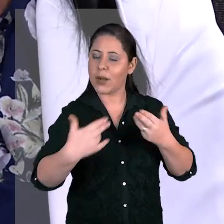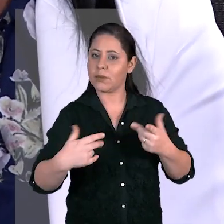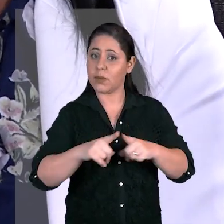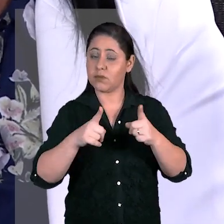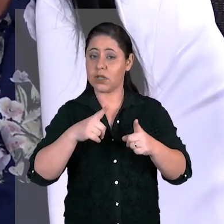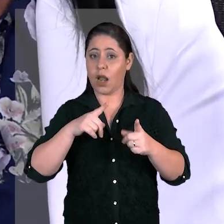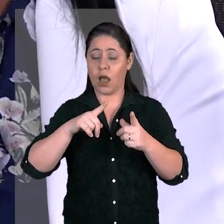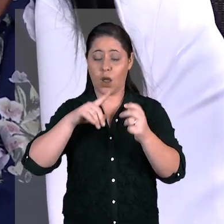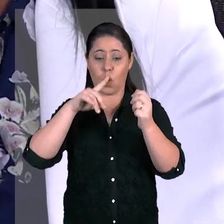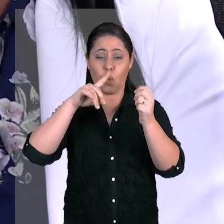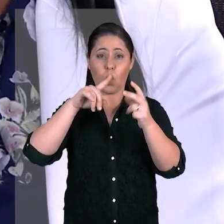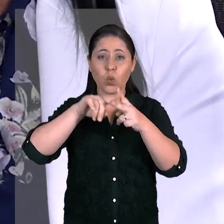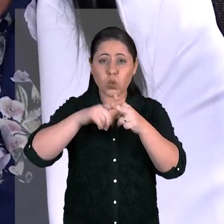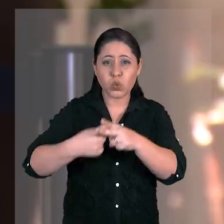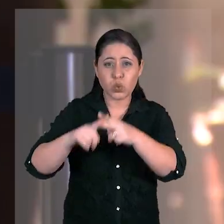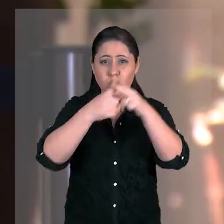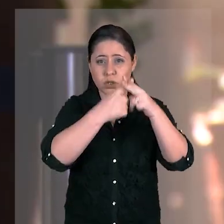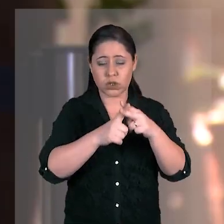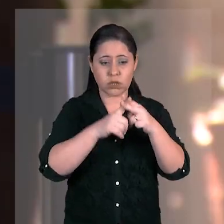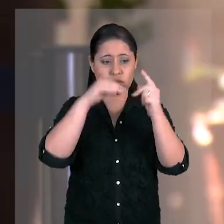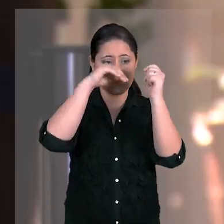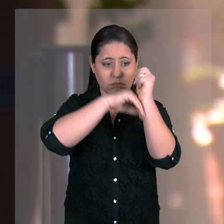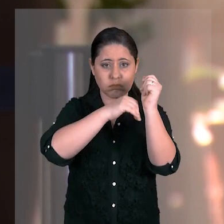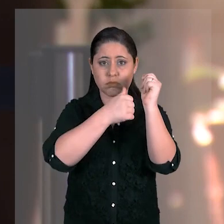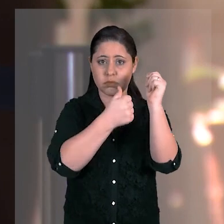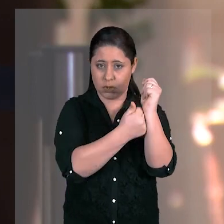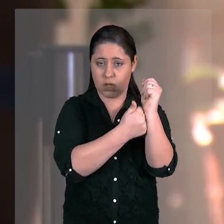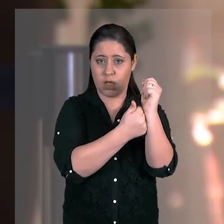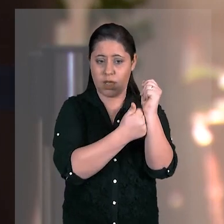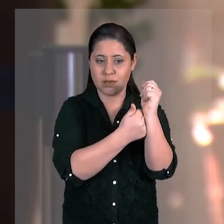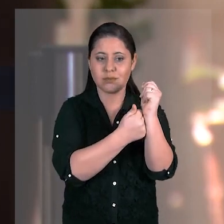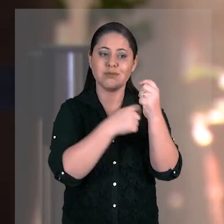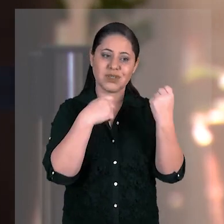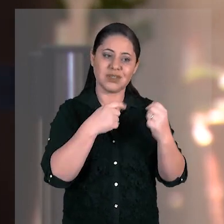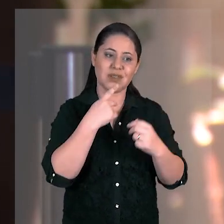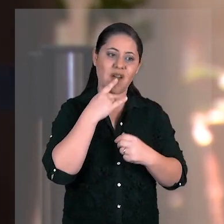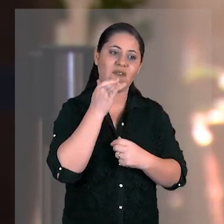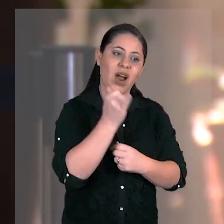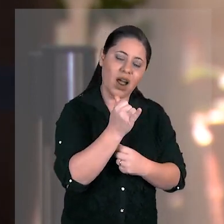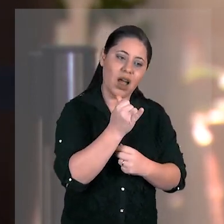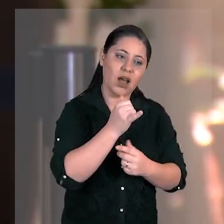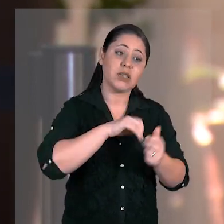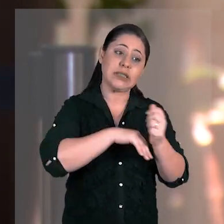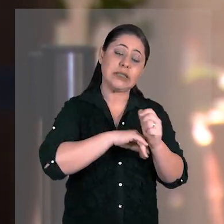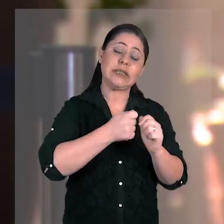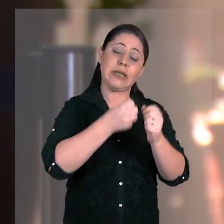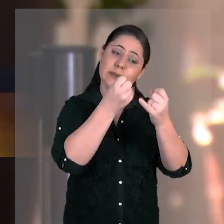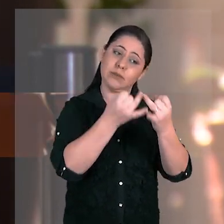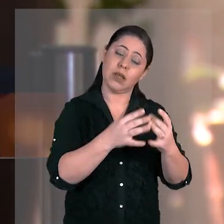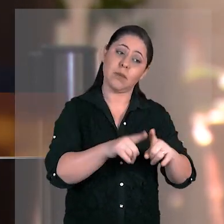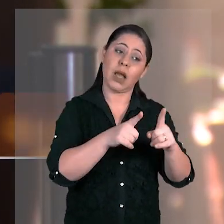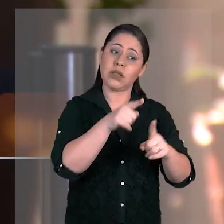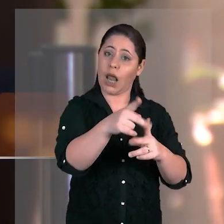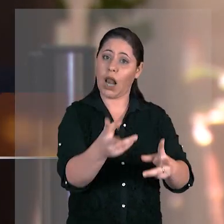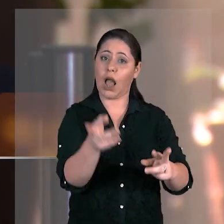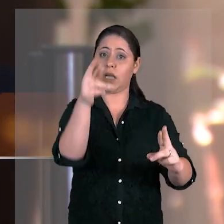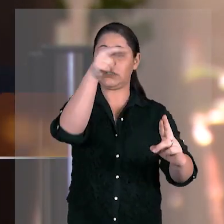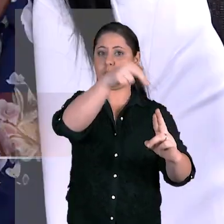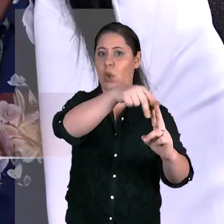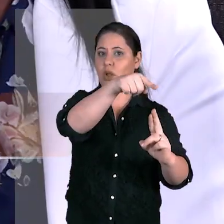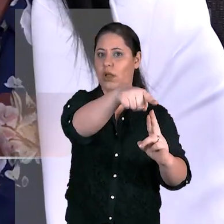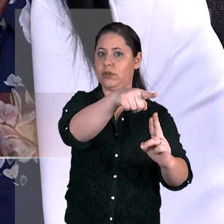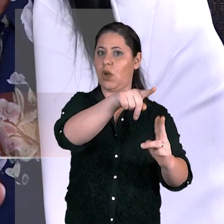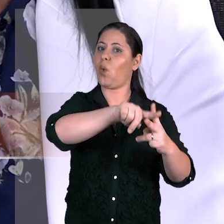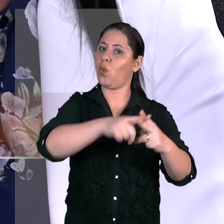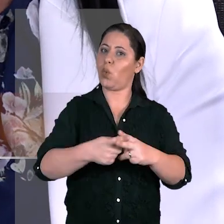concerto e está com a senha, você vai ter, claro, que fornecer a senha para a pessoa que vai arrumar o seu computador, mas ela vai ser